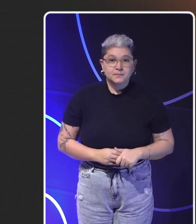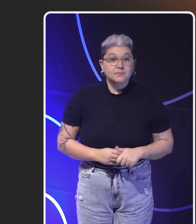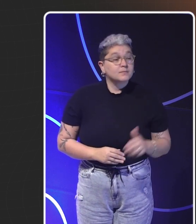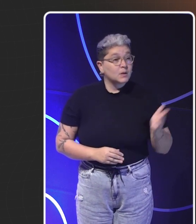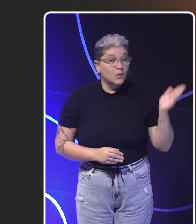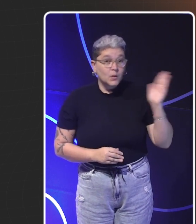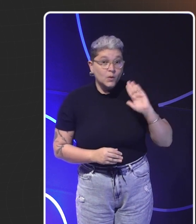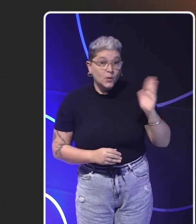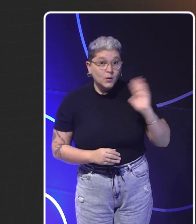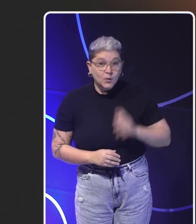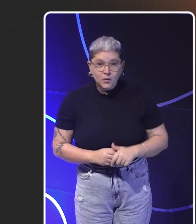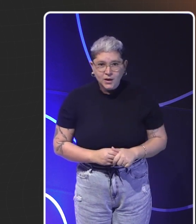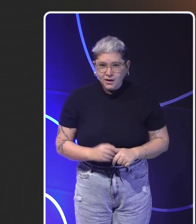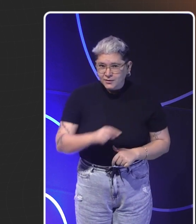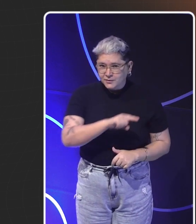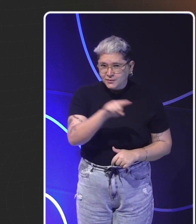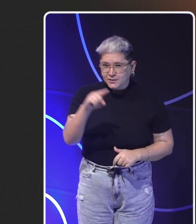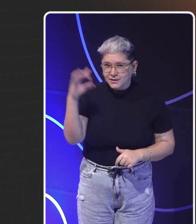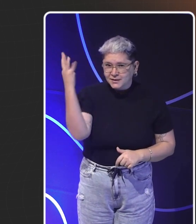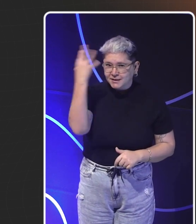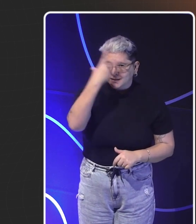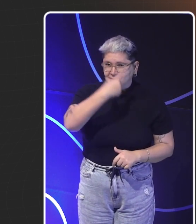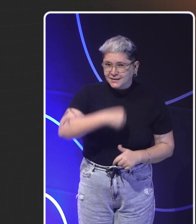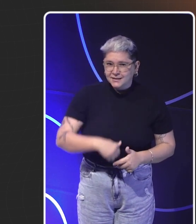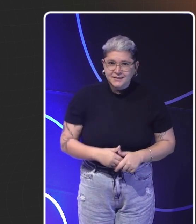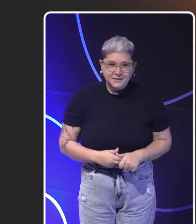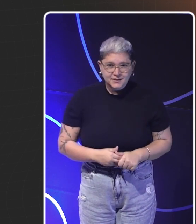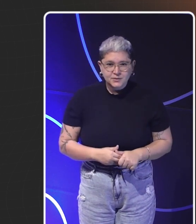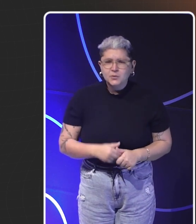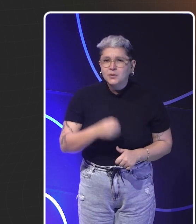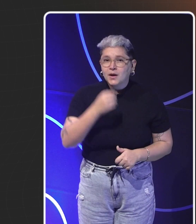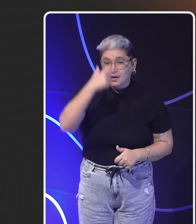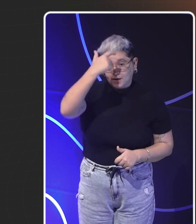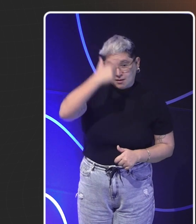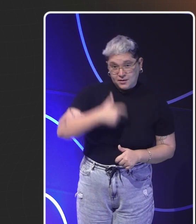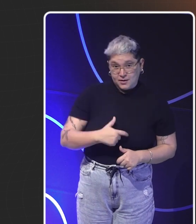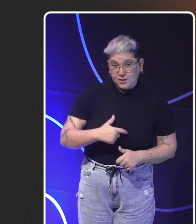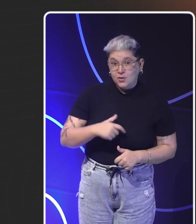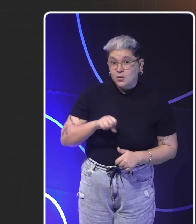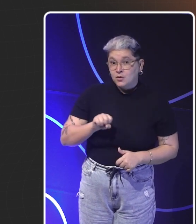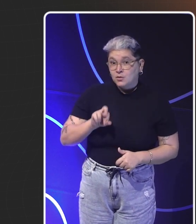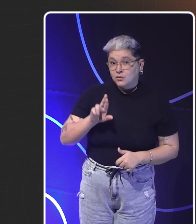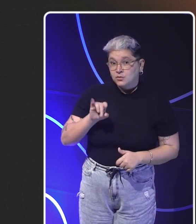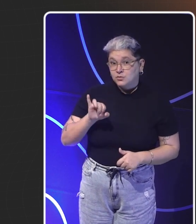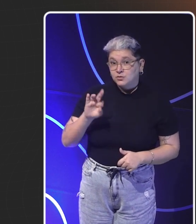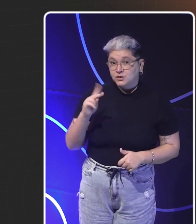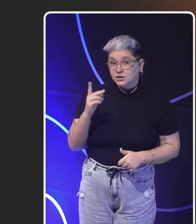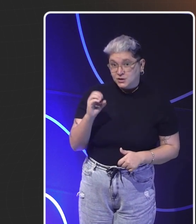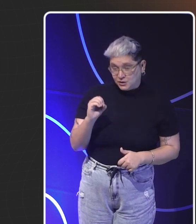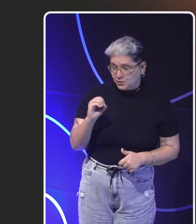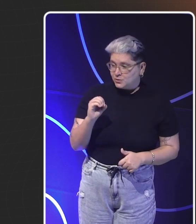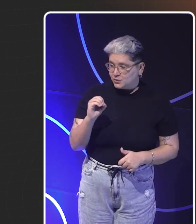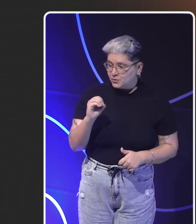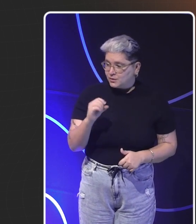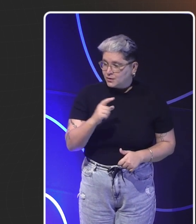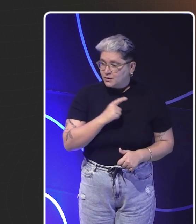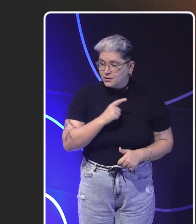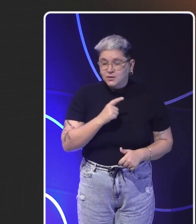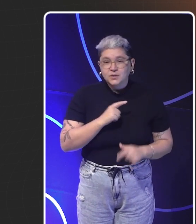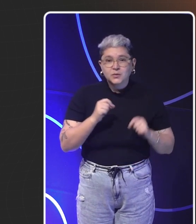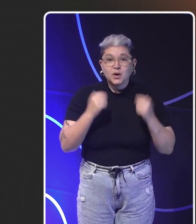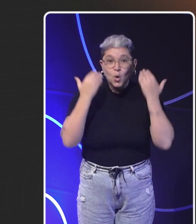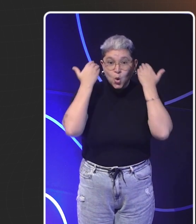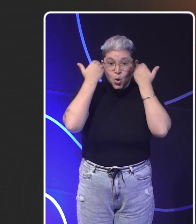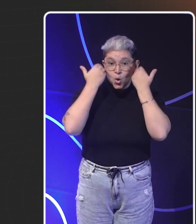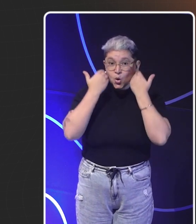Olá, povo lindo do meu coração. Sou Johnny Souza, conhecido como Surdinho. Tenho 42 anos, apesar de ser rostinho